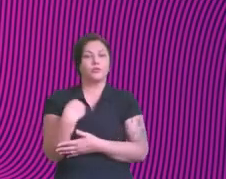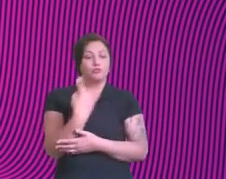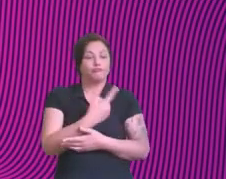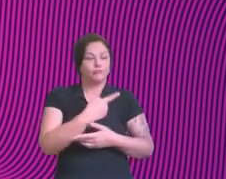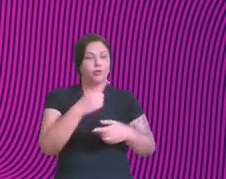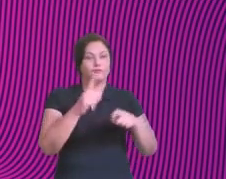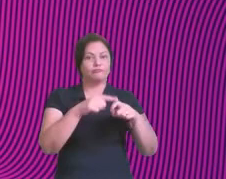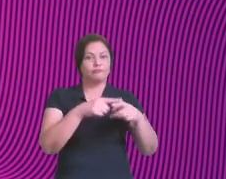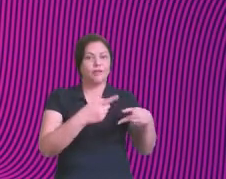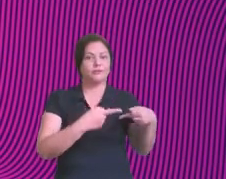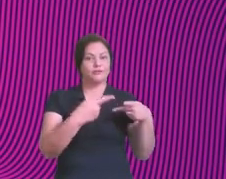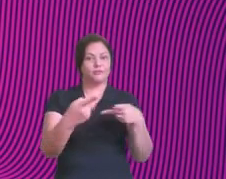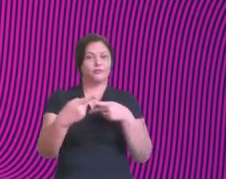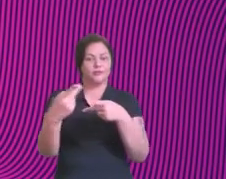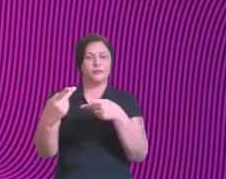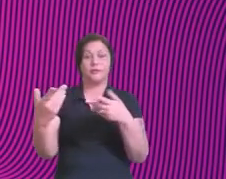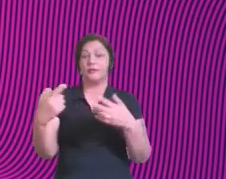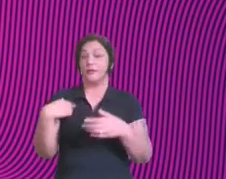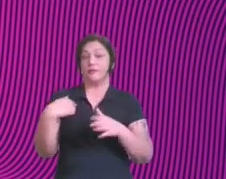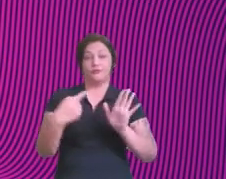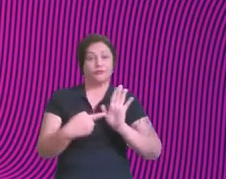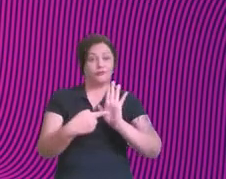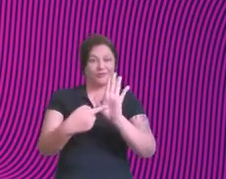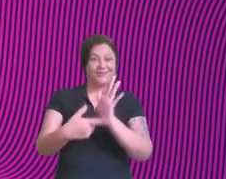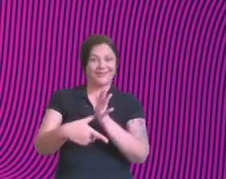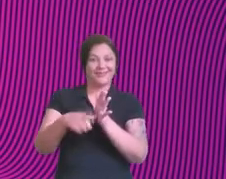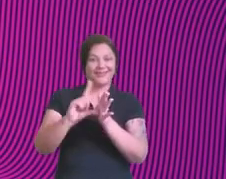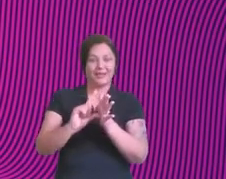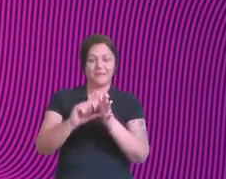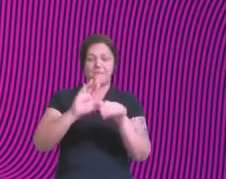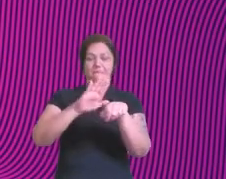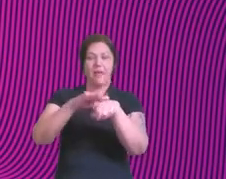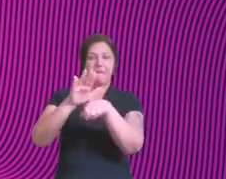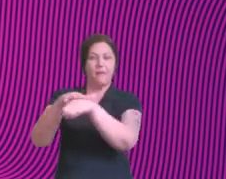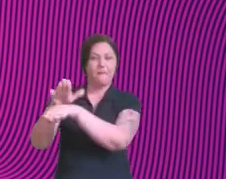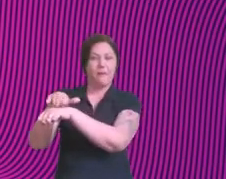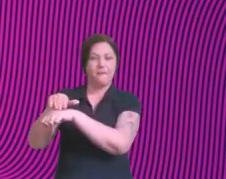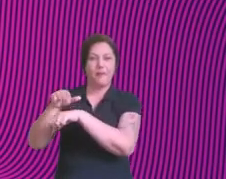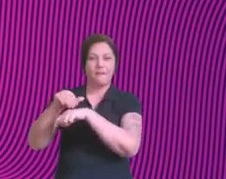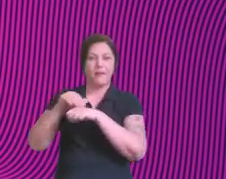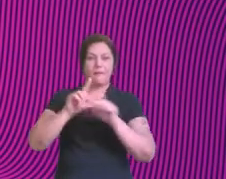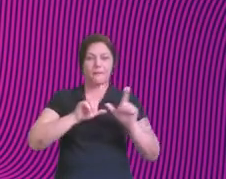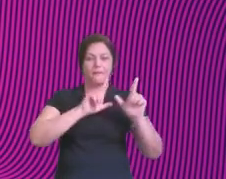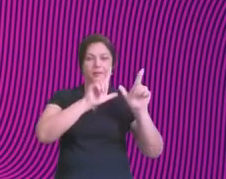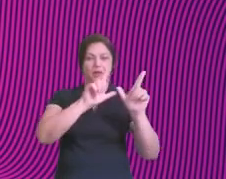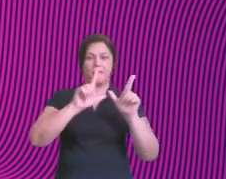apresentar inicialmente. Serão chamados ao longo da